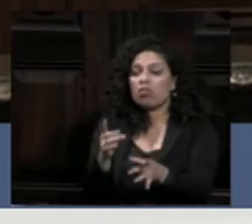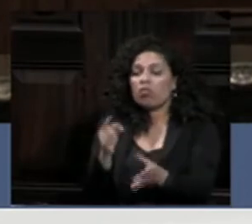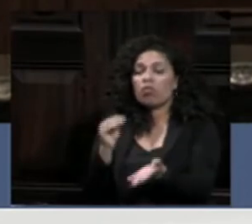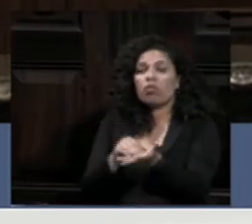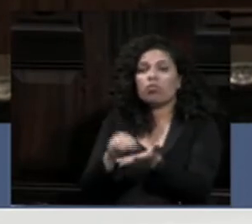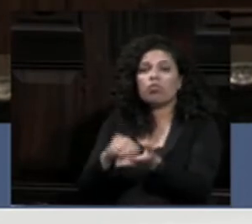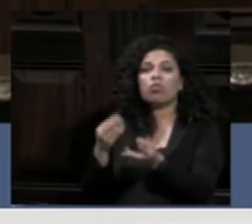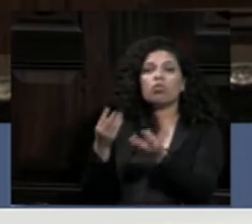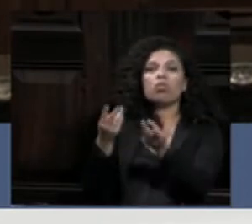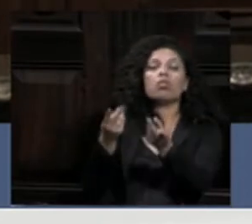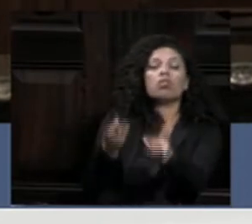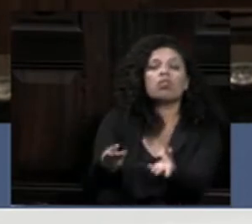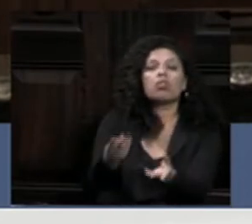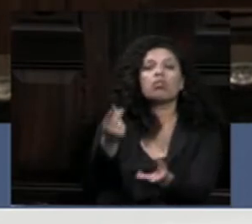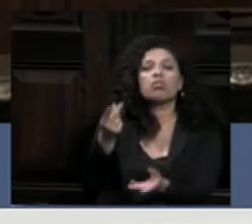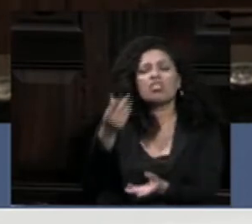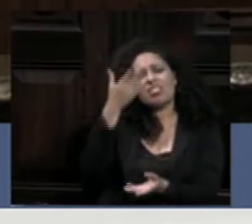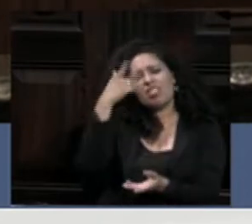sabendo